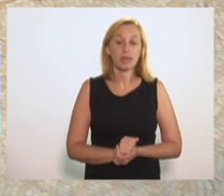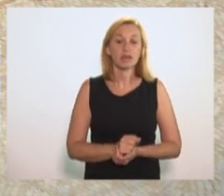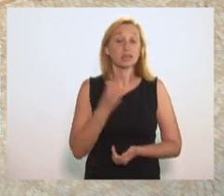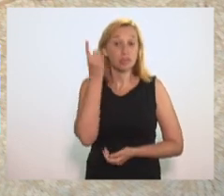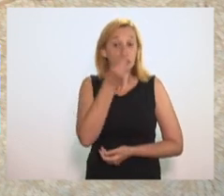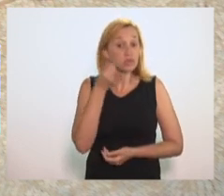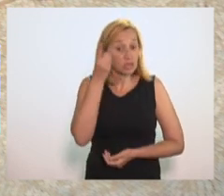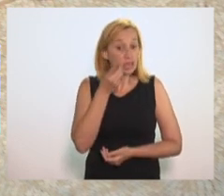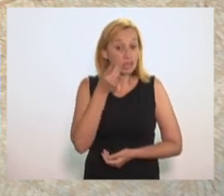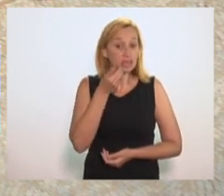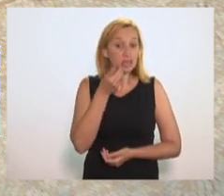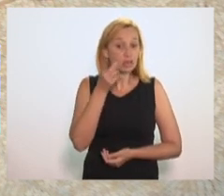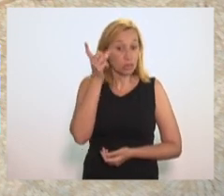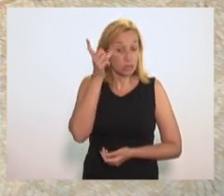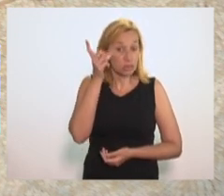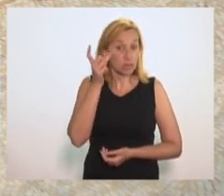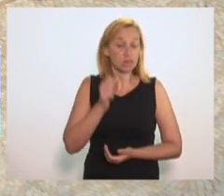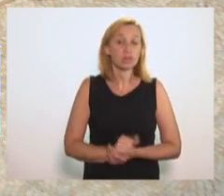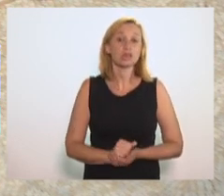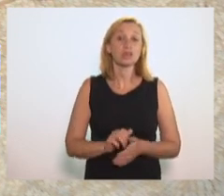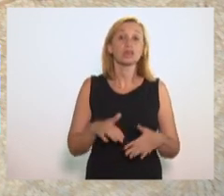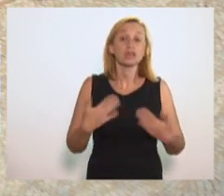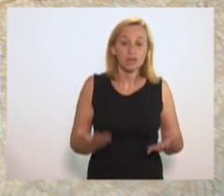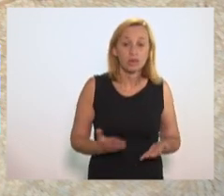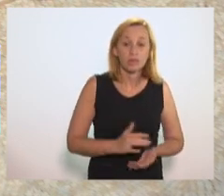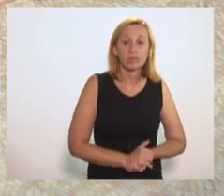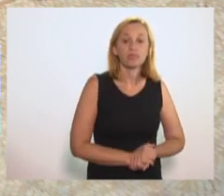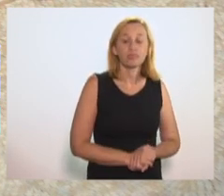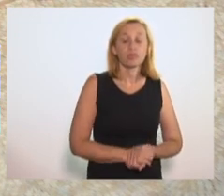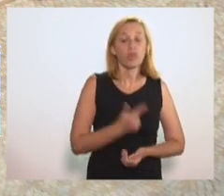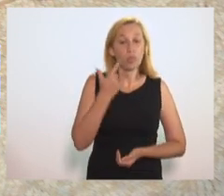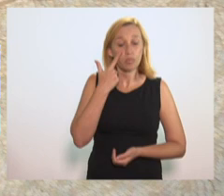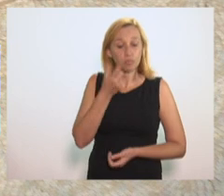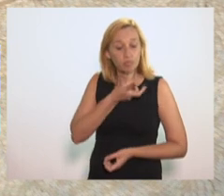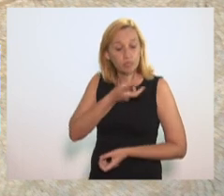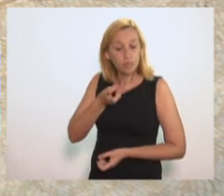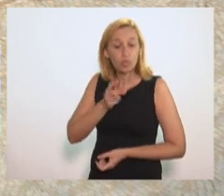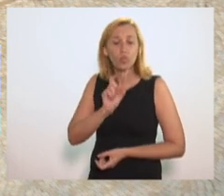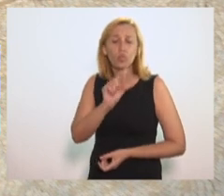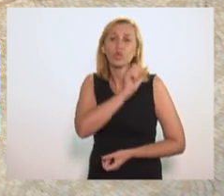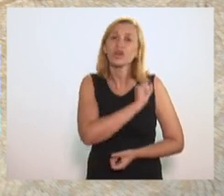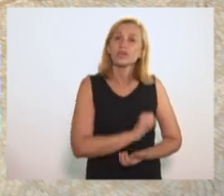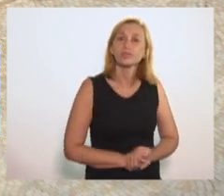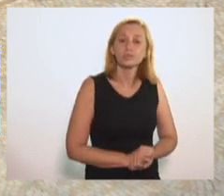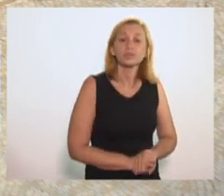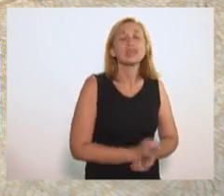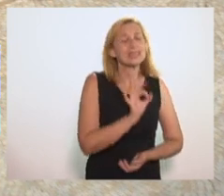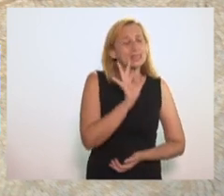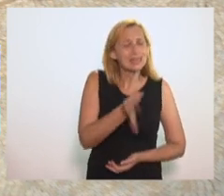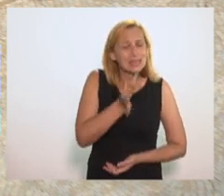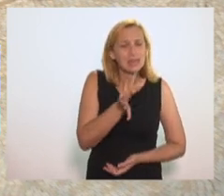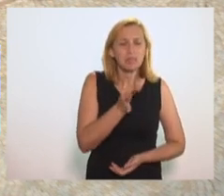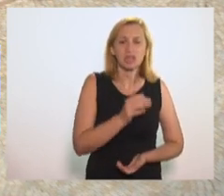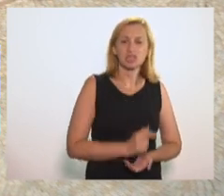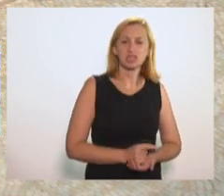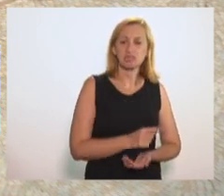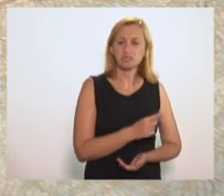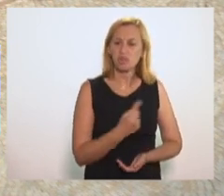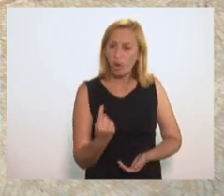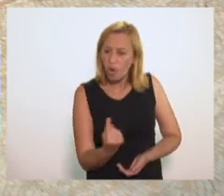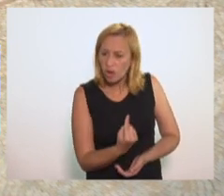deputada Lucinha enfim então o que o que nós constatamos é que é evidente que nenhum de nós